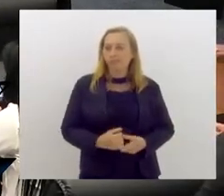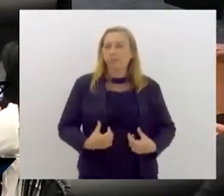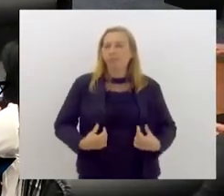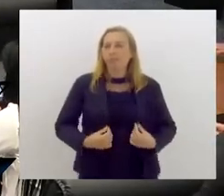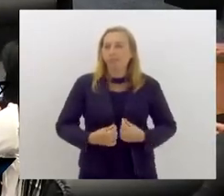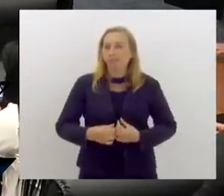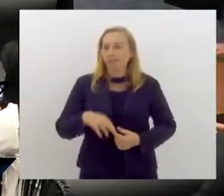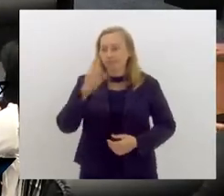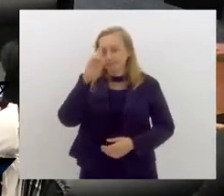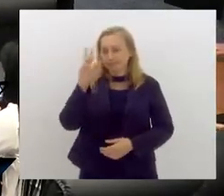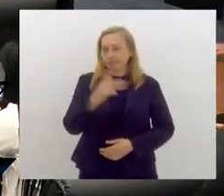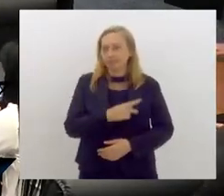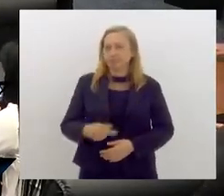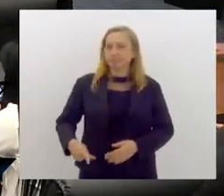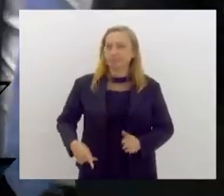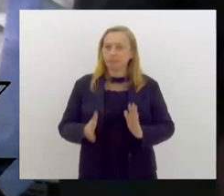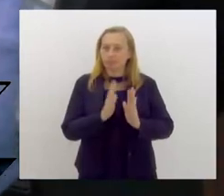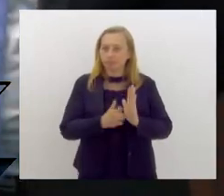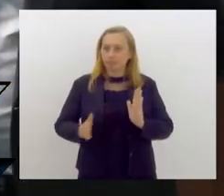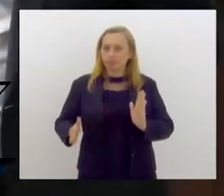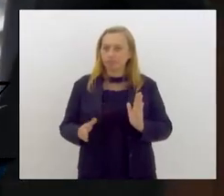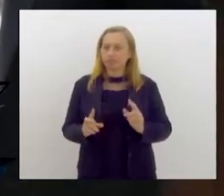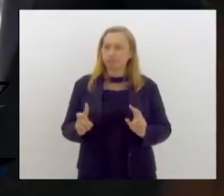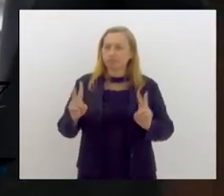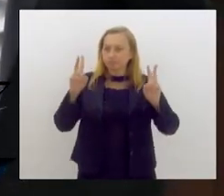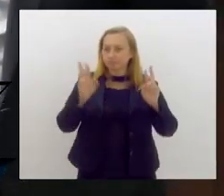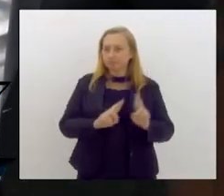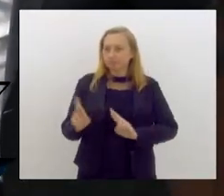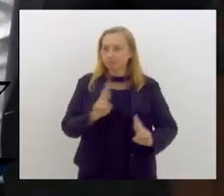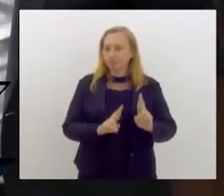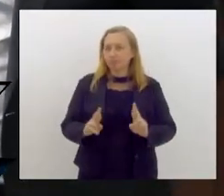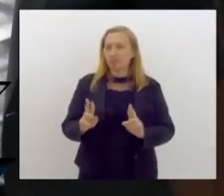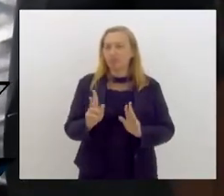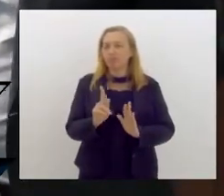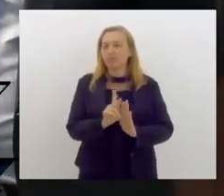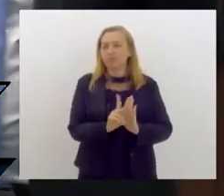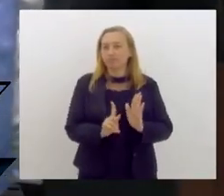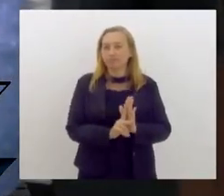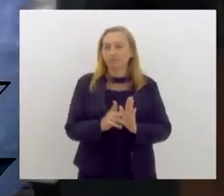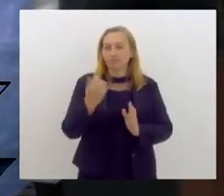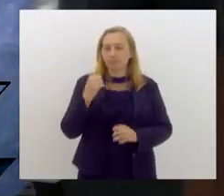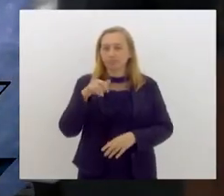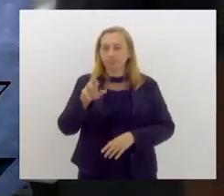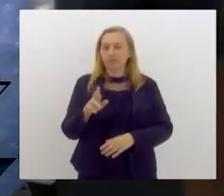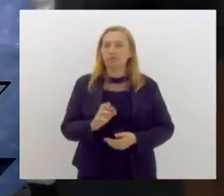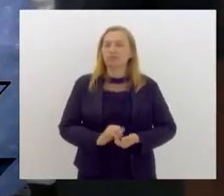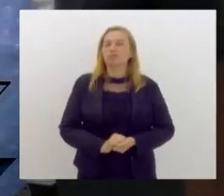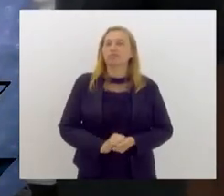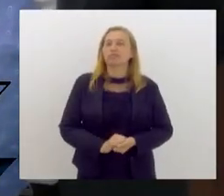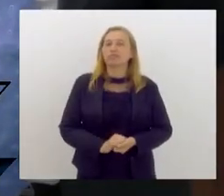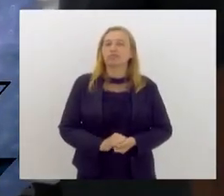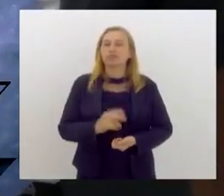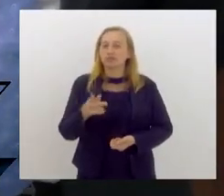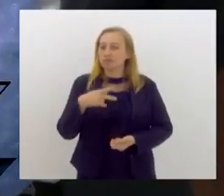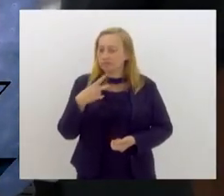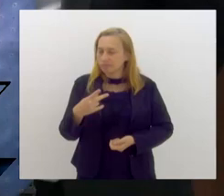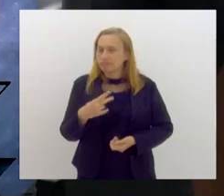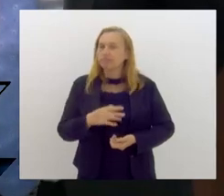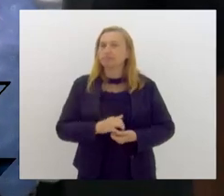Presidente, questão de ordem relacionada ao projeto mencionado pelo deputado Rosenberg. Em primeiro lugar, ratificar o parecer